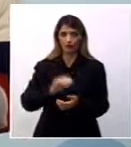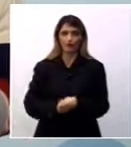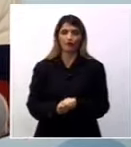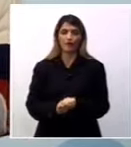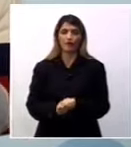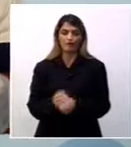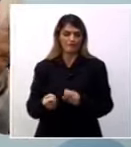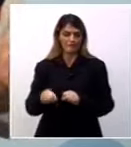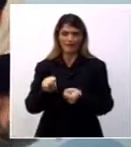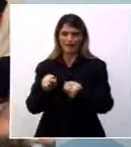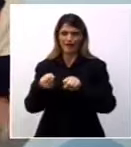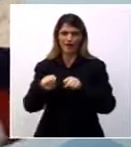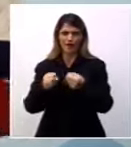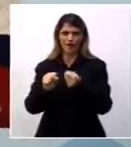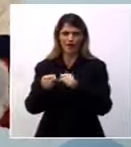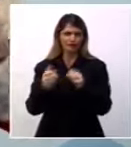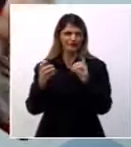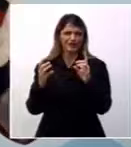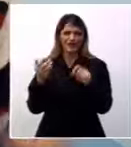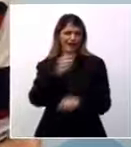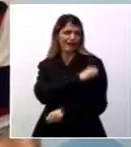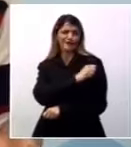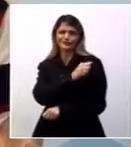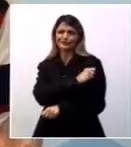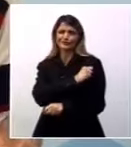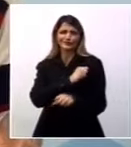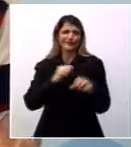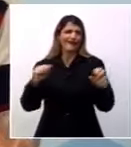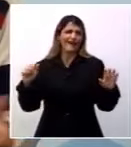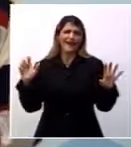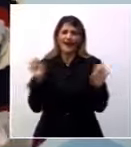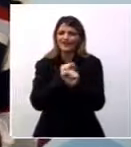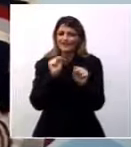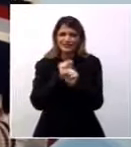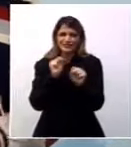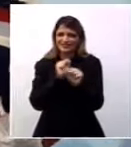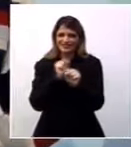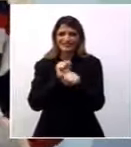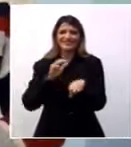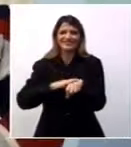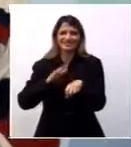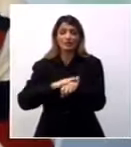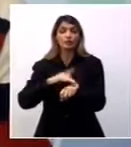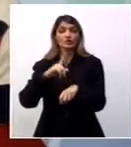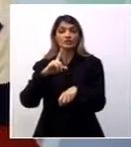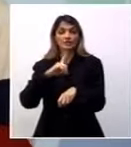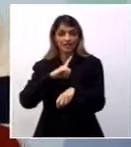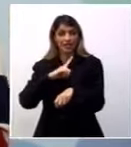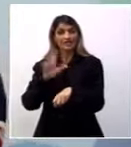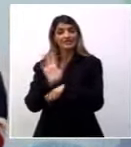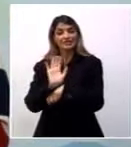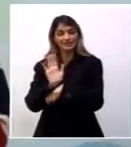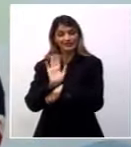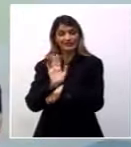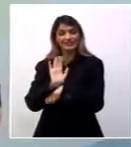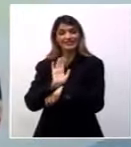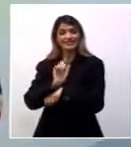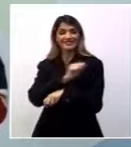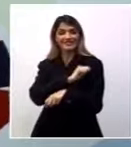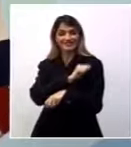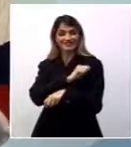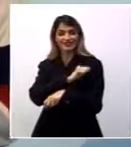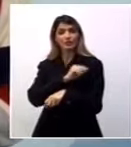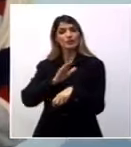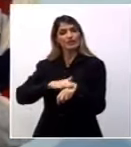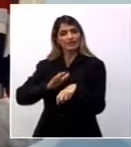foi maravilhosa. Os alunos adoraram, se divertiram e realizaram. Tem um vídeo aí, né, das nossas alunas que